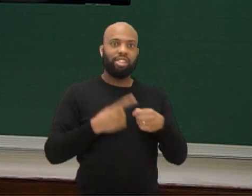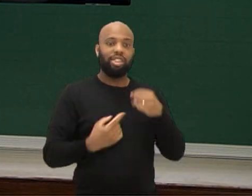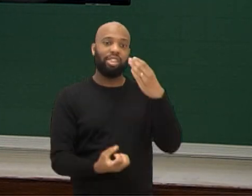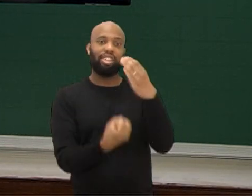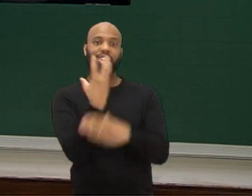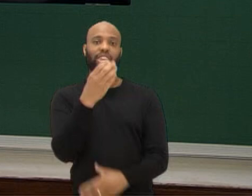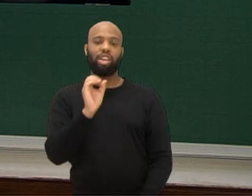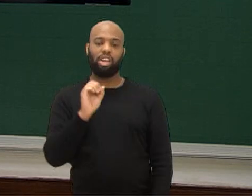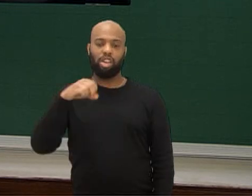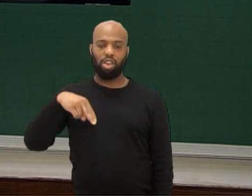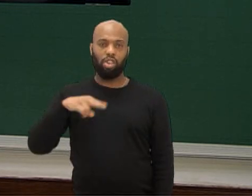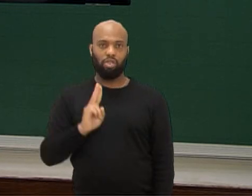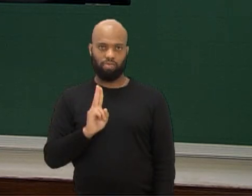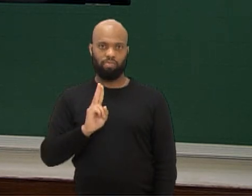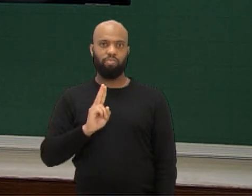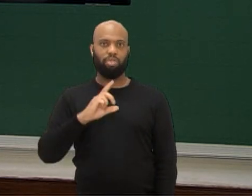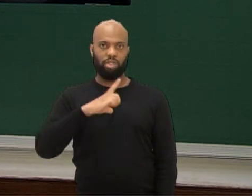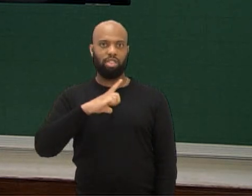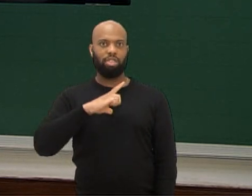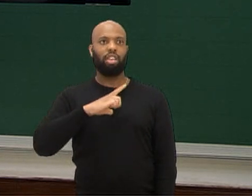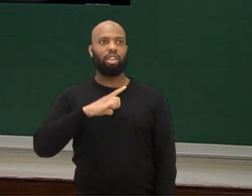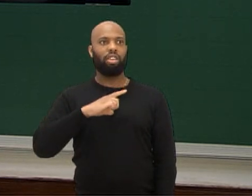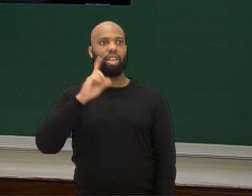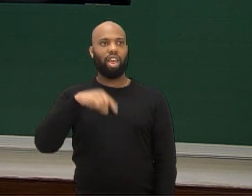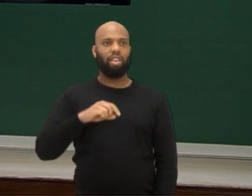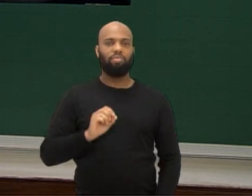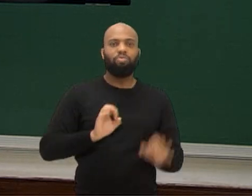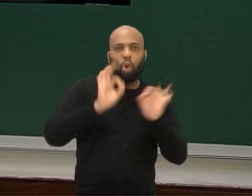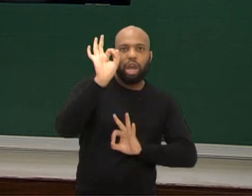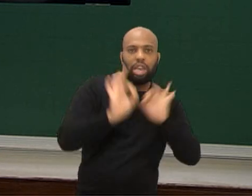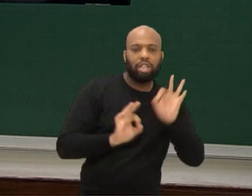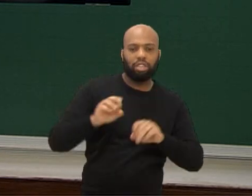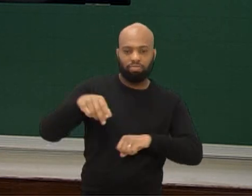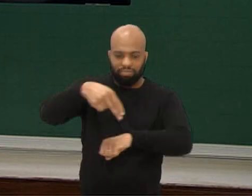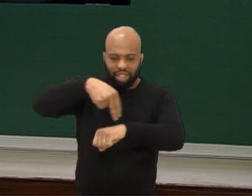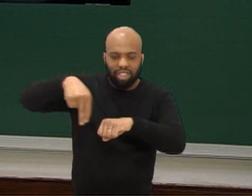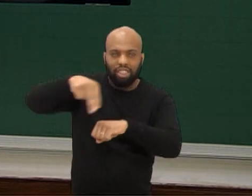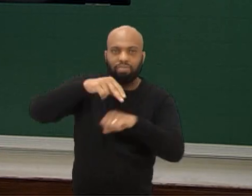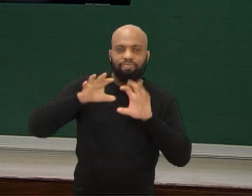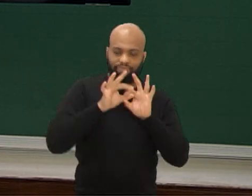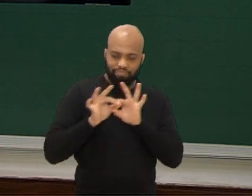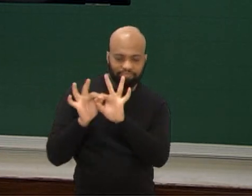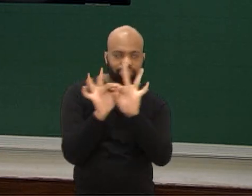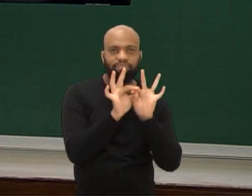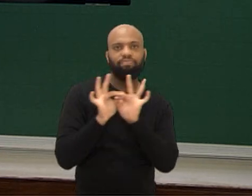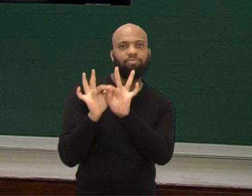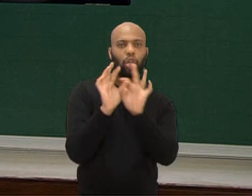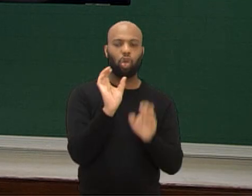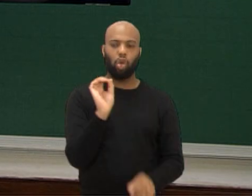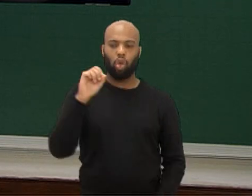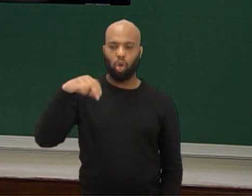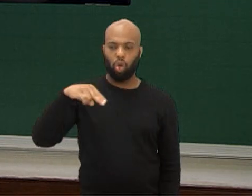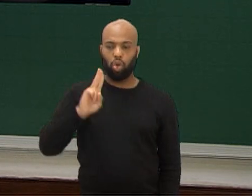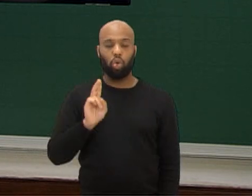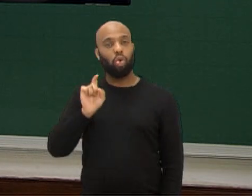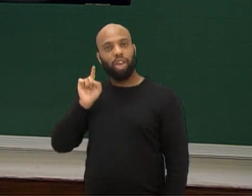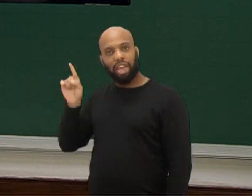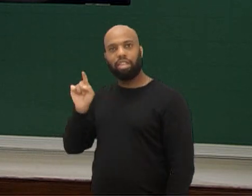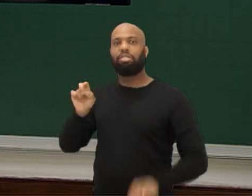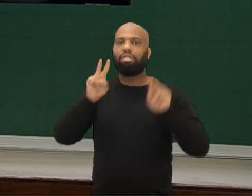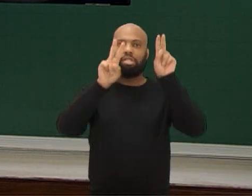da ONU, a Organização das Nações Unidas. Esse é um assunto tão importante,